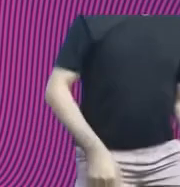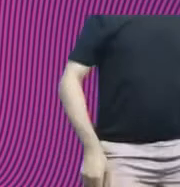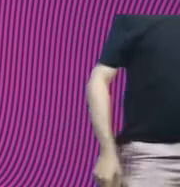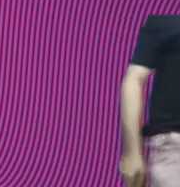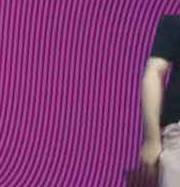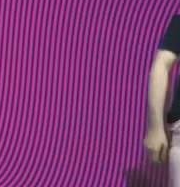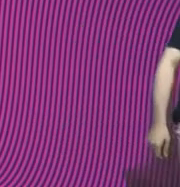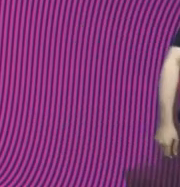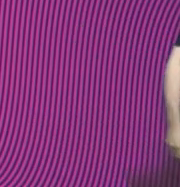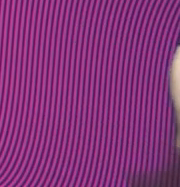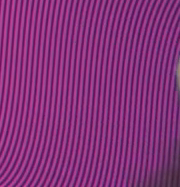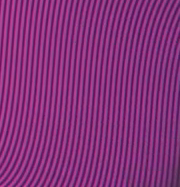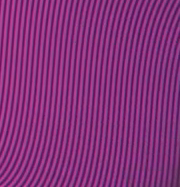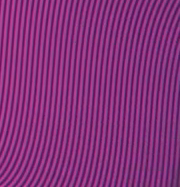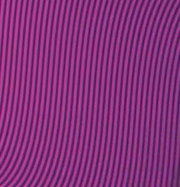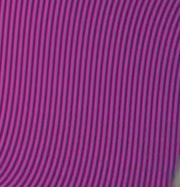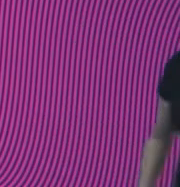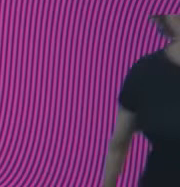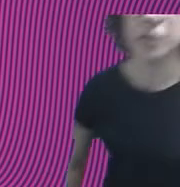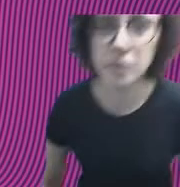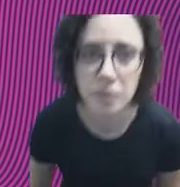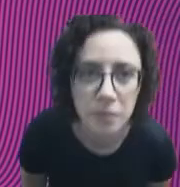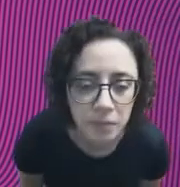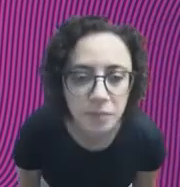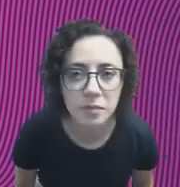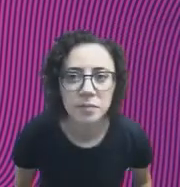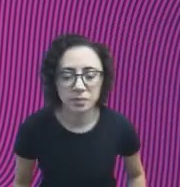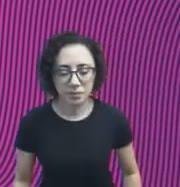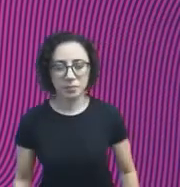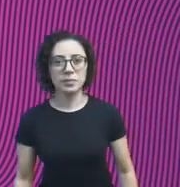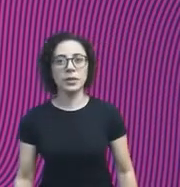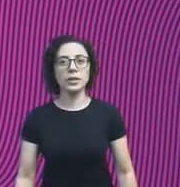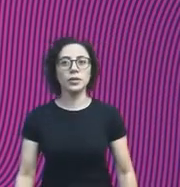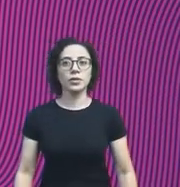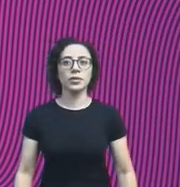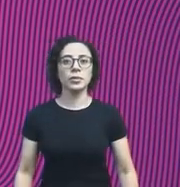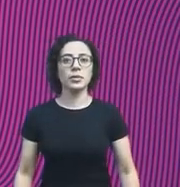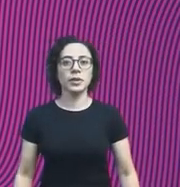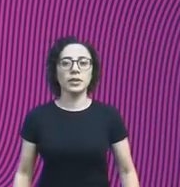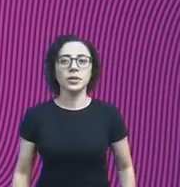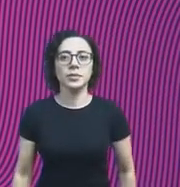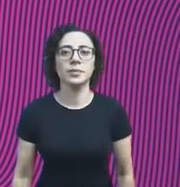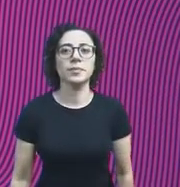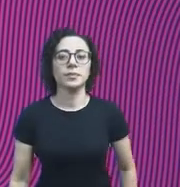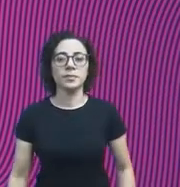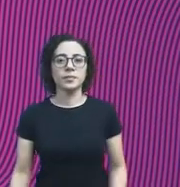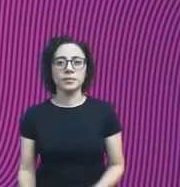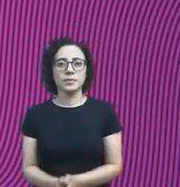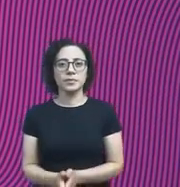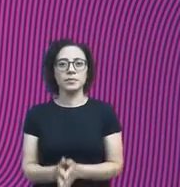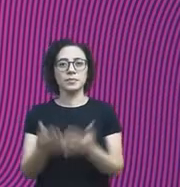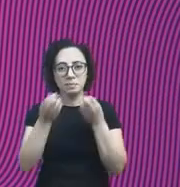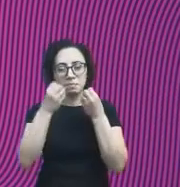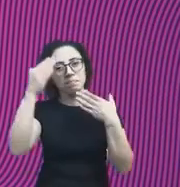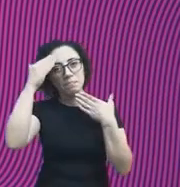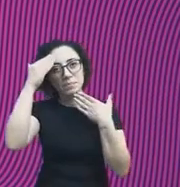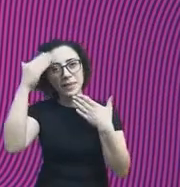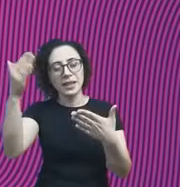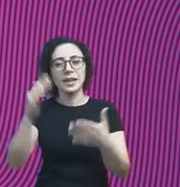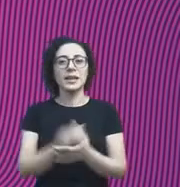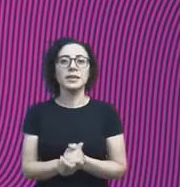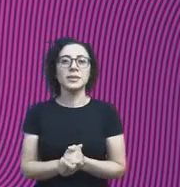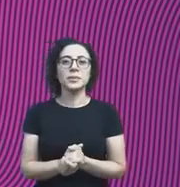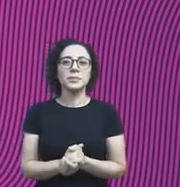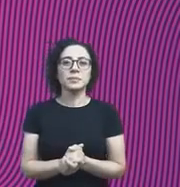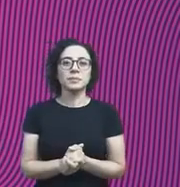dia a todo mundo, todos os heróis de sábado de manhã no Zoom. Obrigado aí pela presença de vocês. Vamos trazer